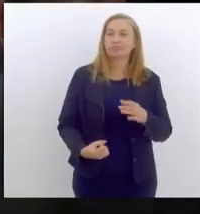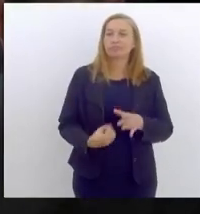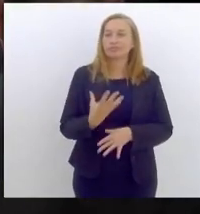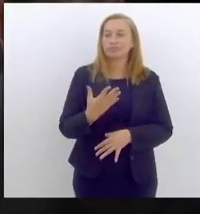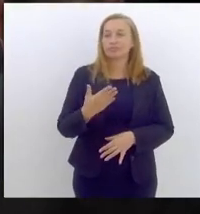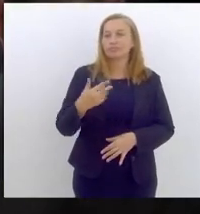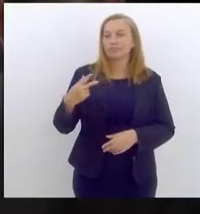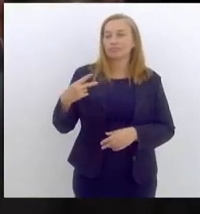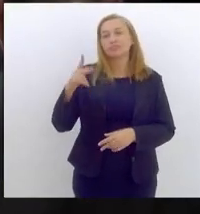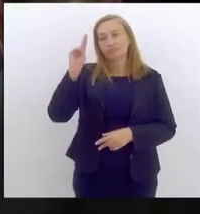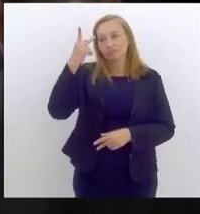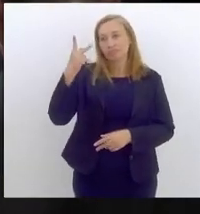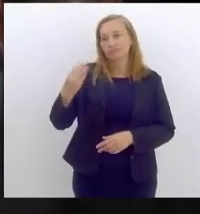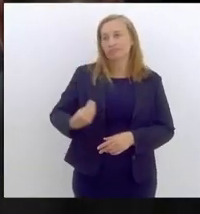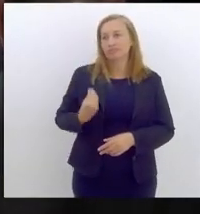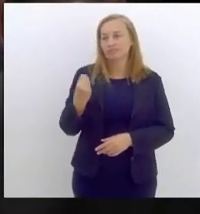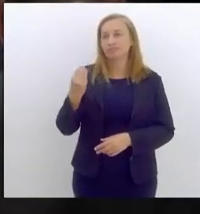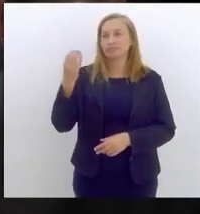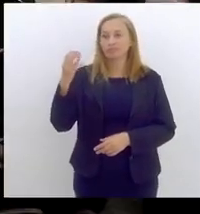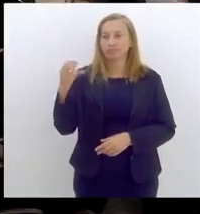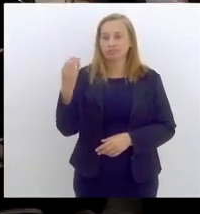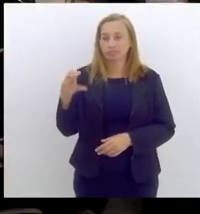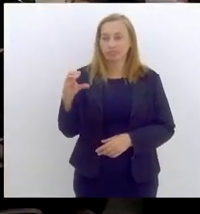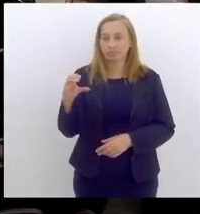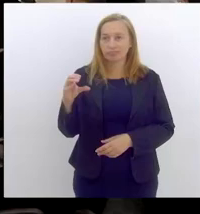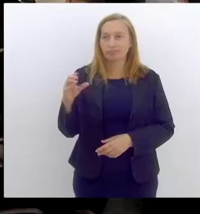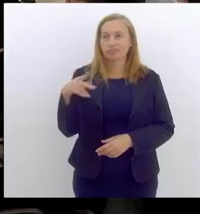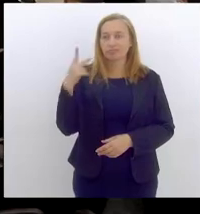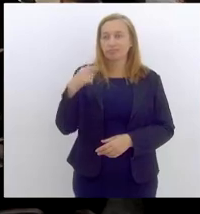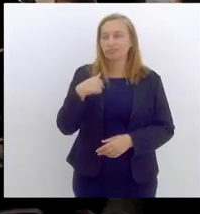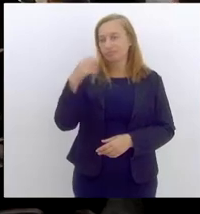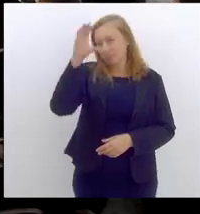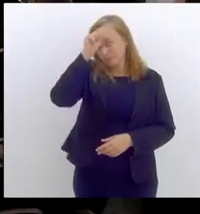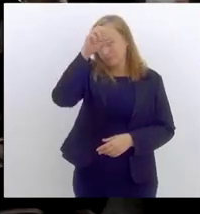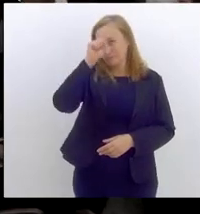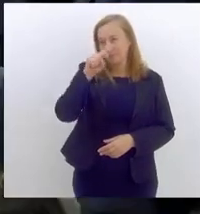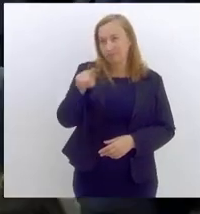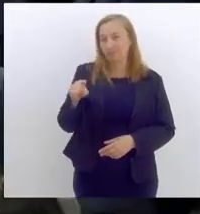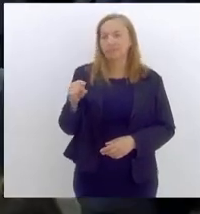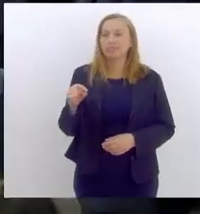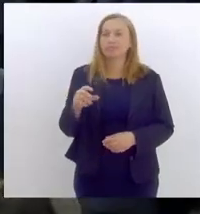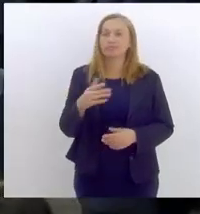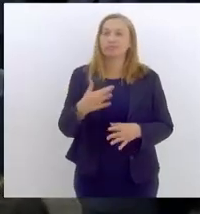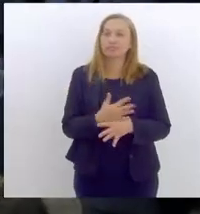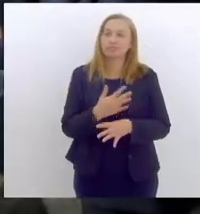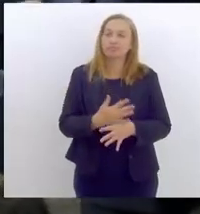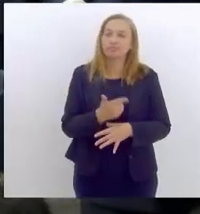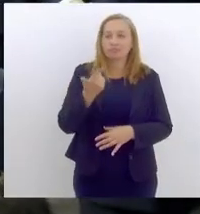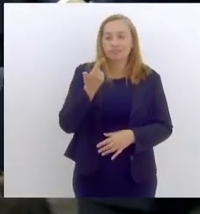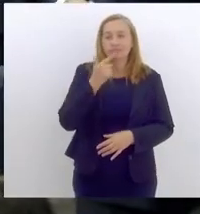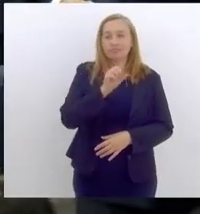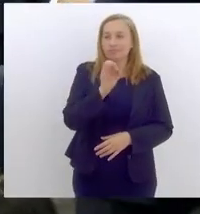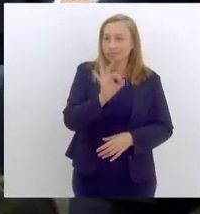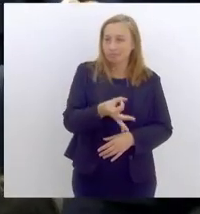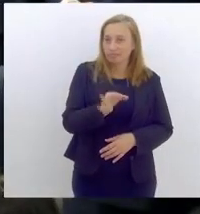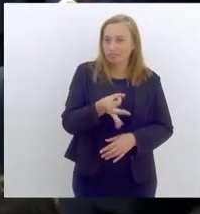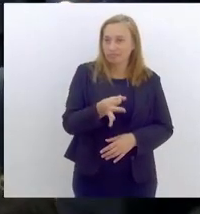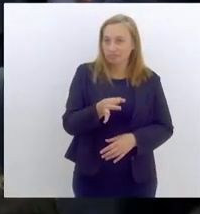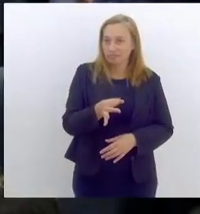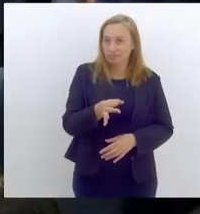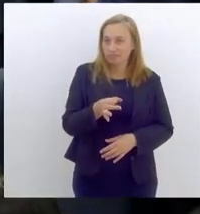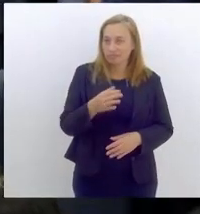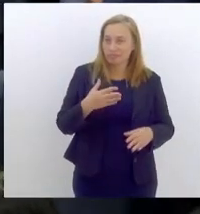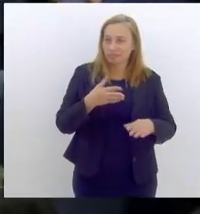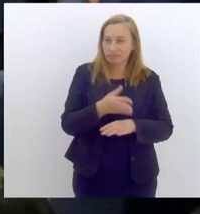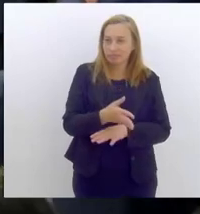vida política em Niterói. Uma coisa eu aprendi naquela cidade, que para a gente conseguir de fato atingir aquilo